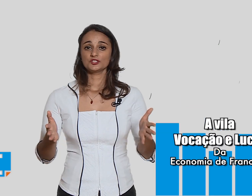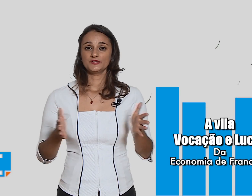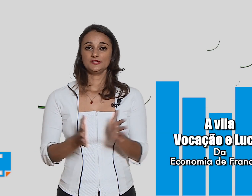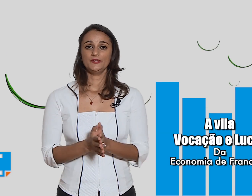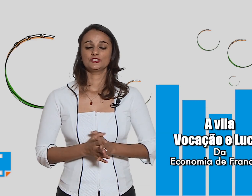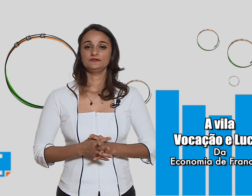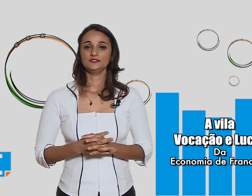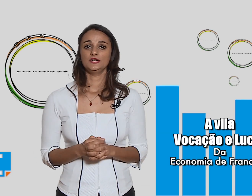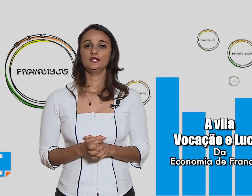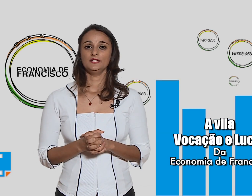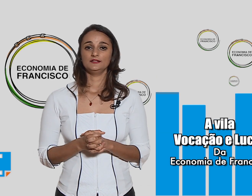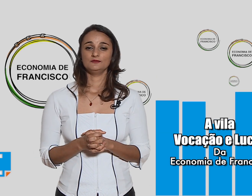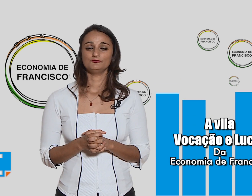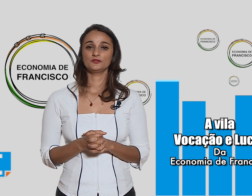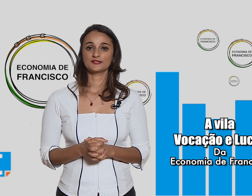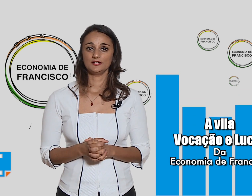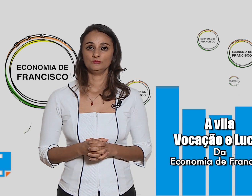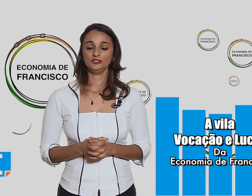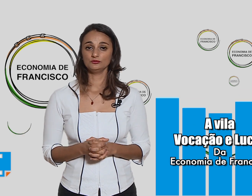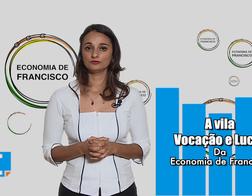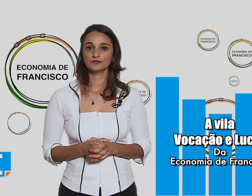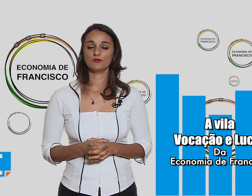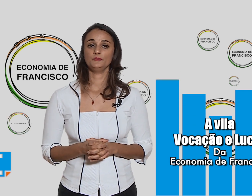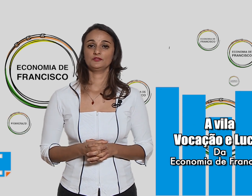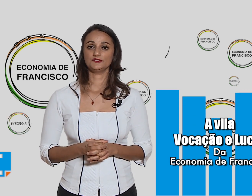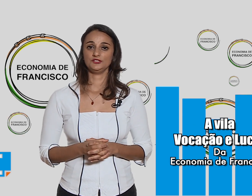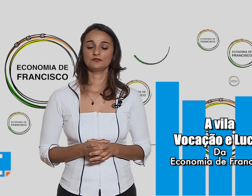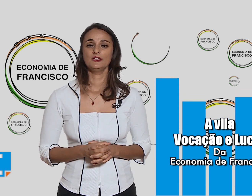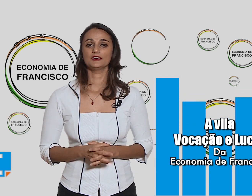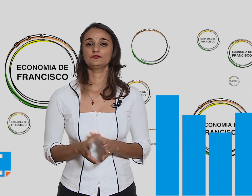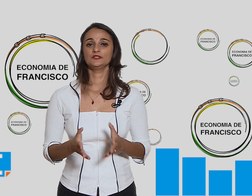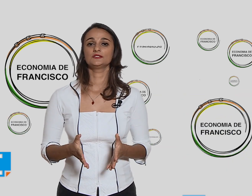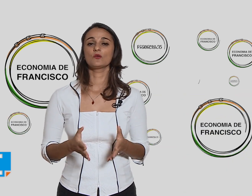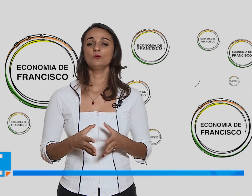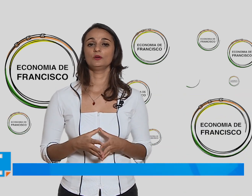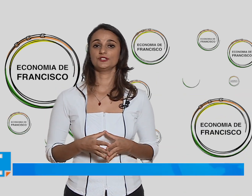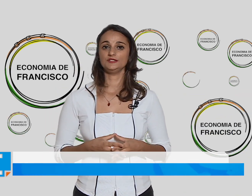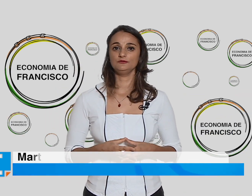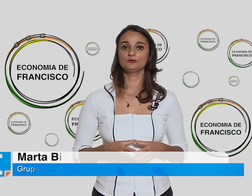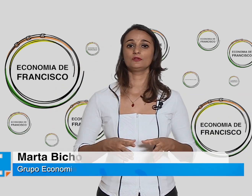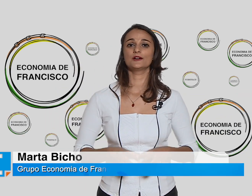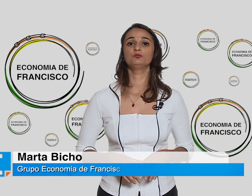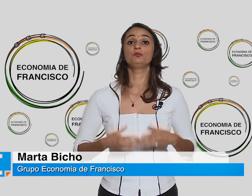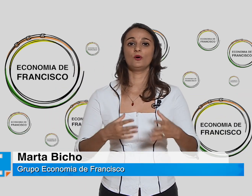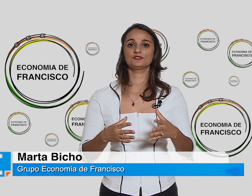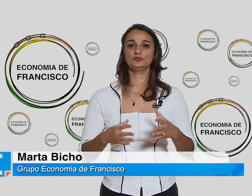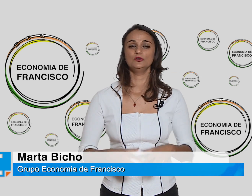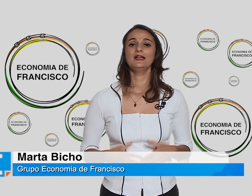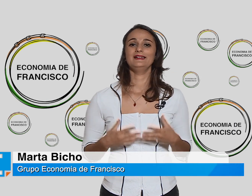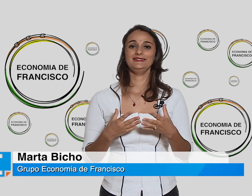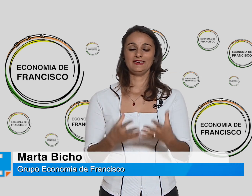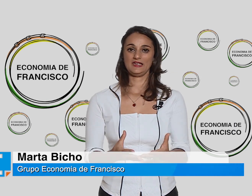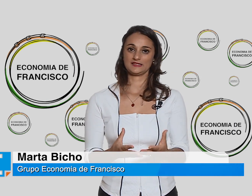Sou uma das participantes da Vila Vocação e Lucro da Economia de Francisco. Esta vila tem como objetivo colocar o